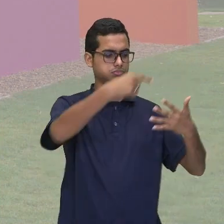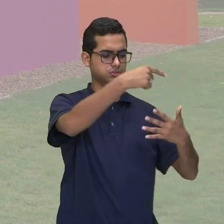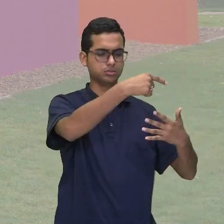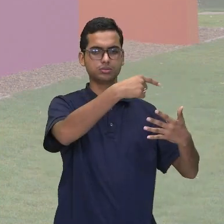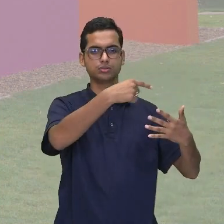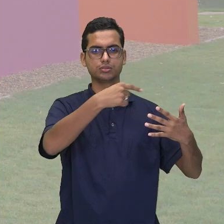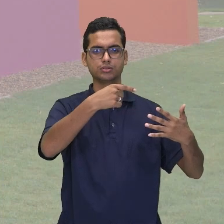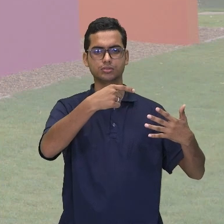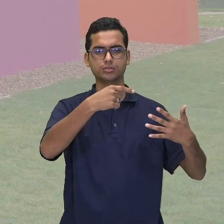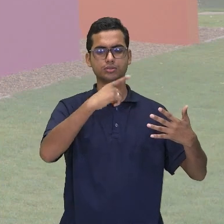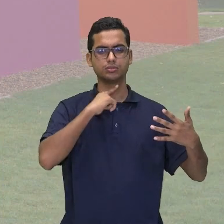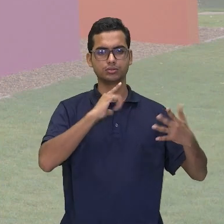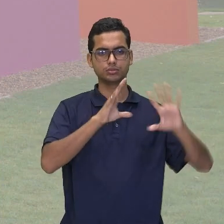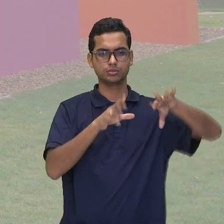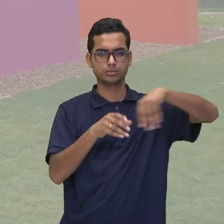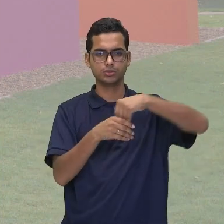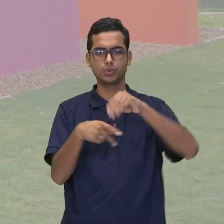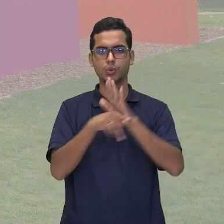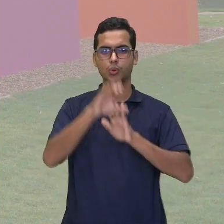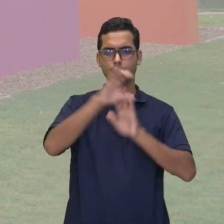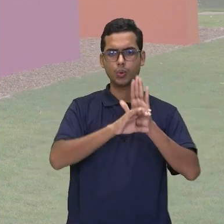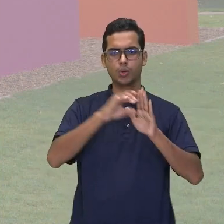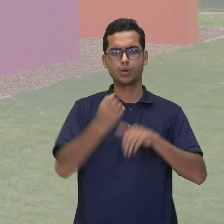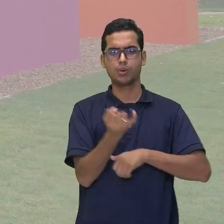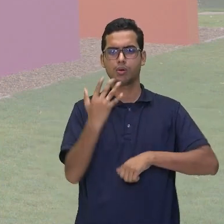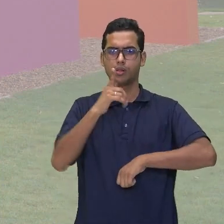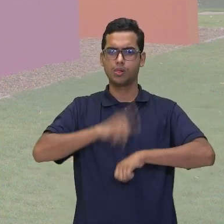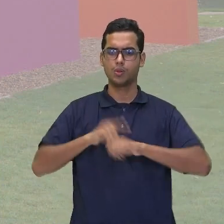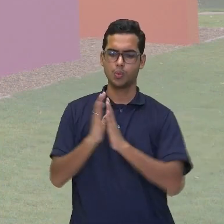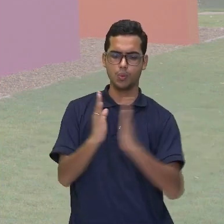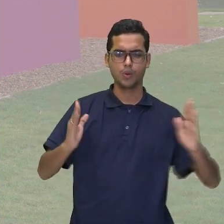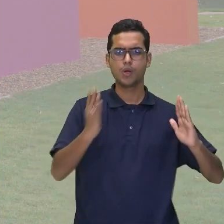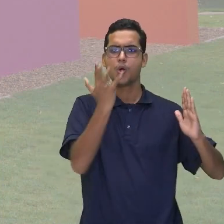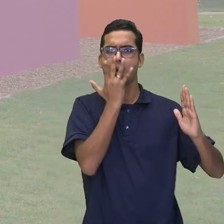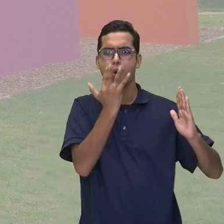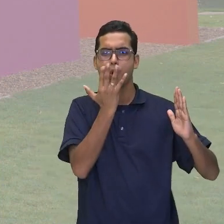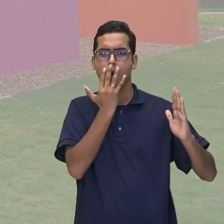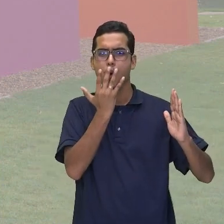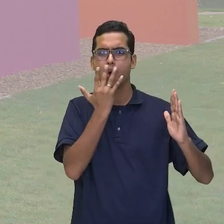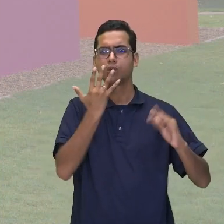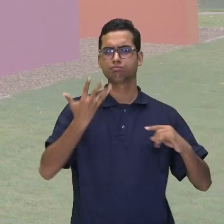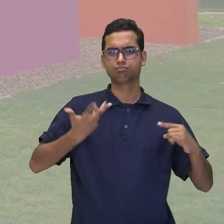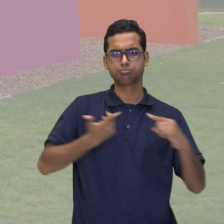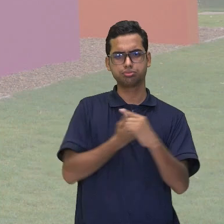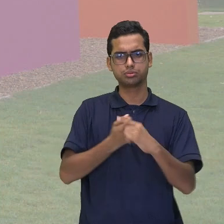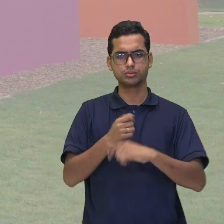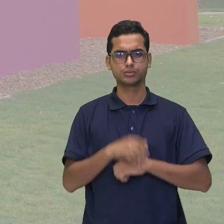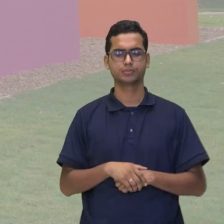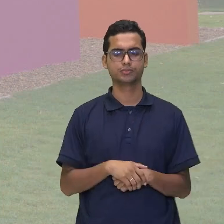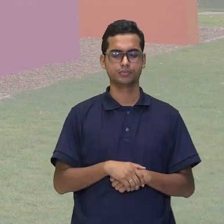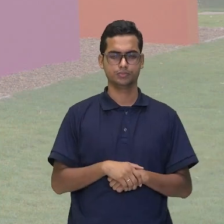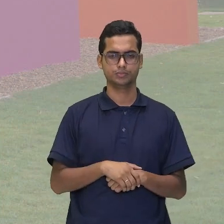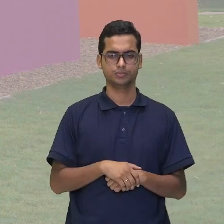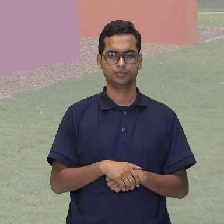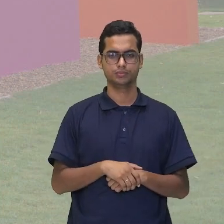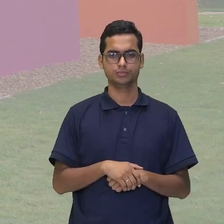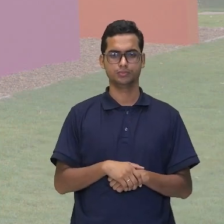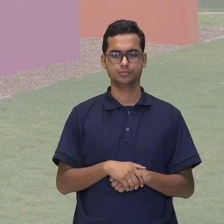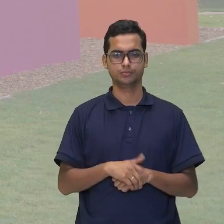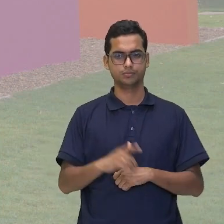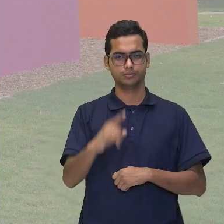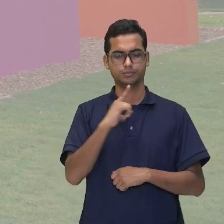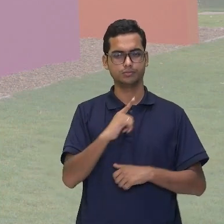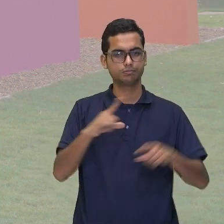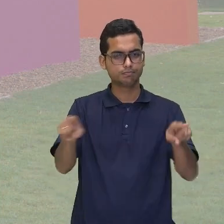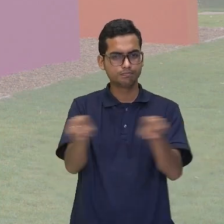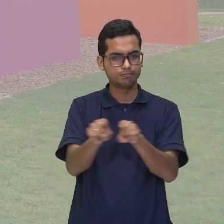suas obras. O conceito de duração, da cor, como vocês podem ver, são várias cores, de